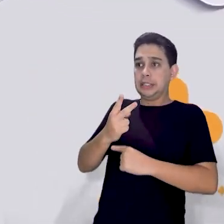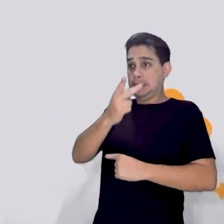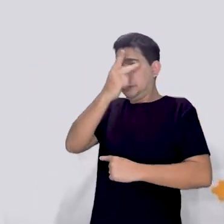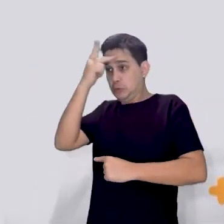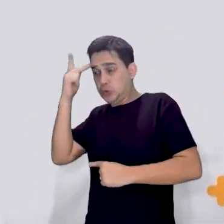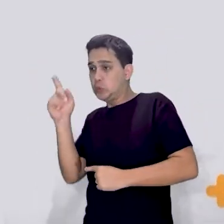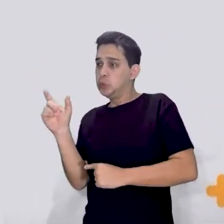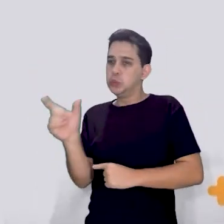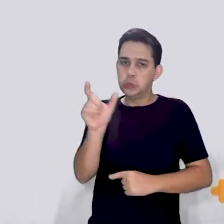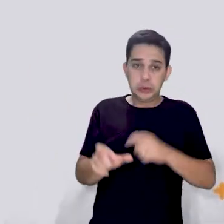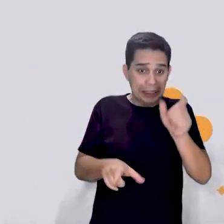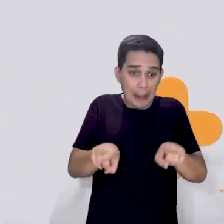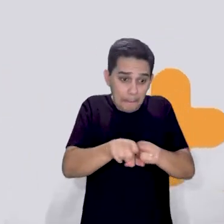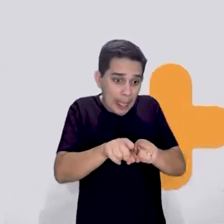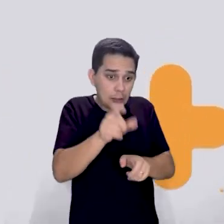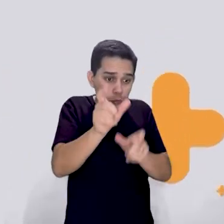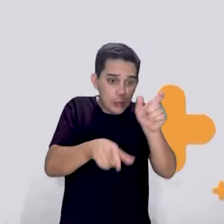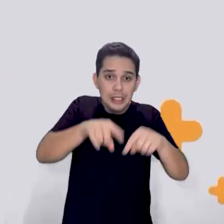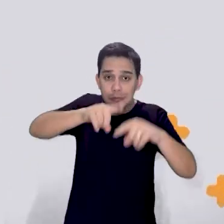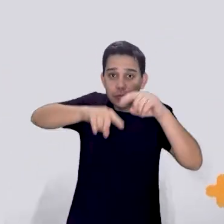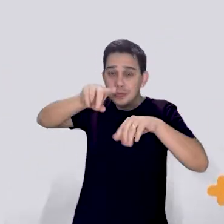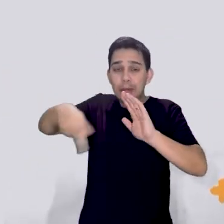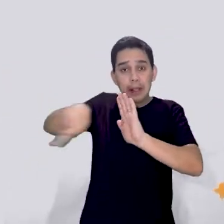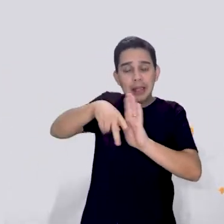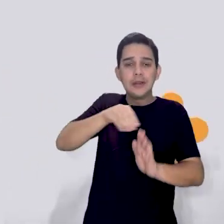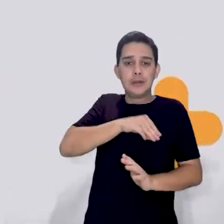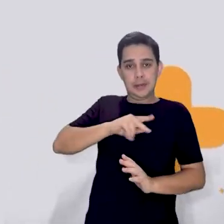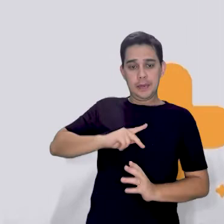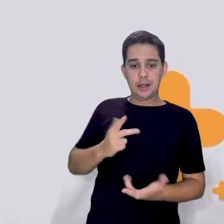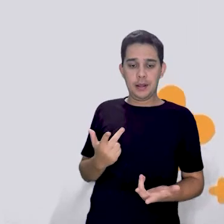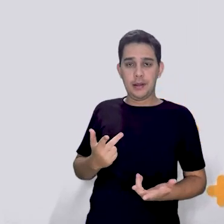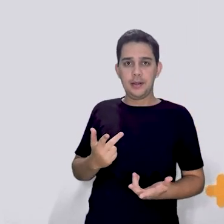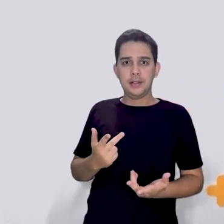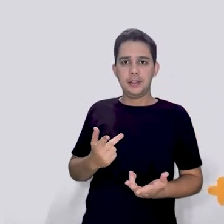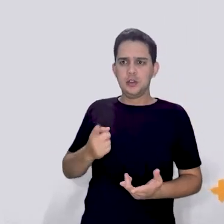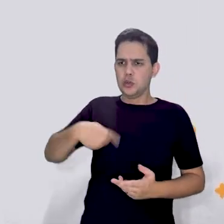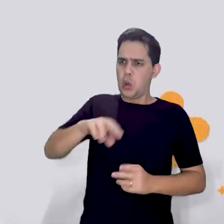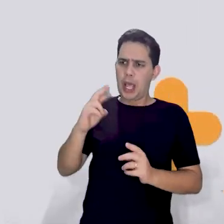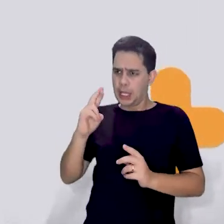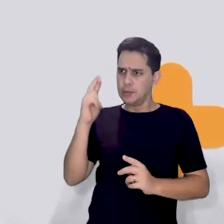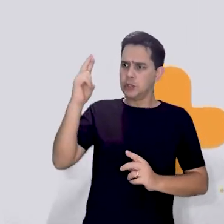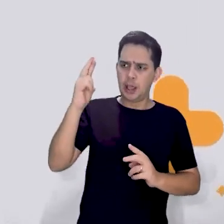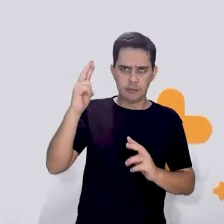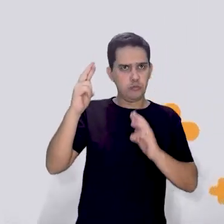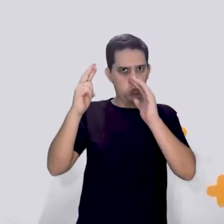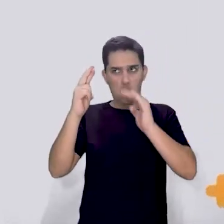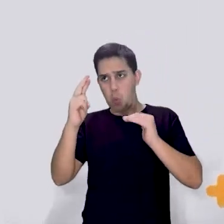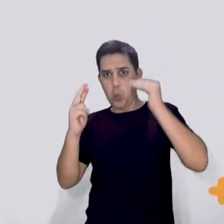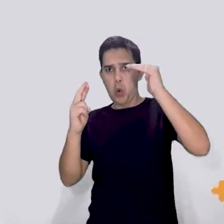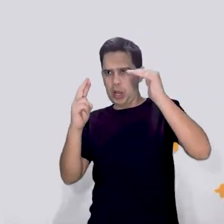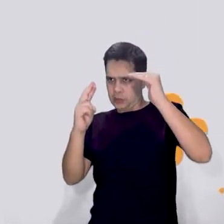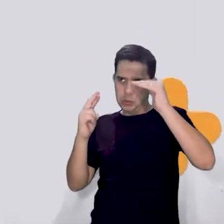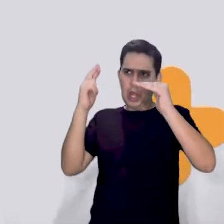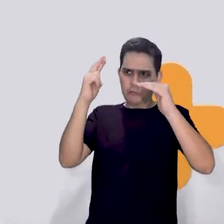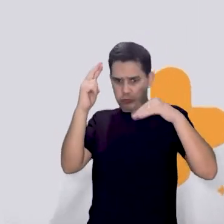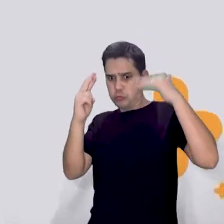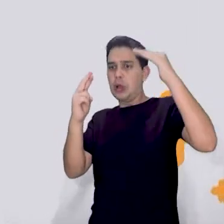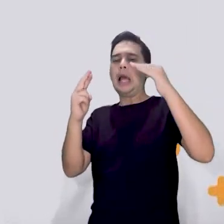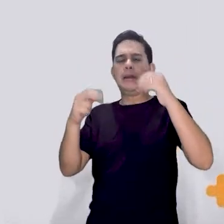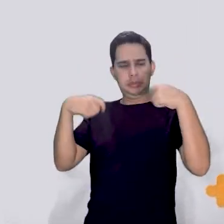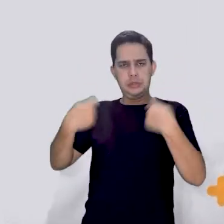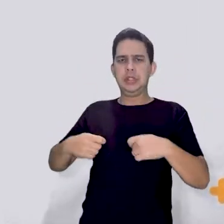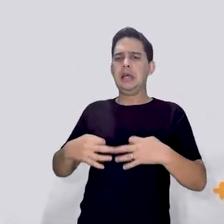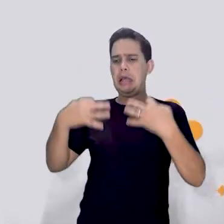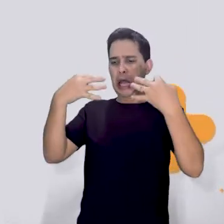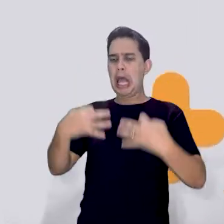pessoas e dos bens que guarnecem a estrutura do Ministério Público. Quanto maior o grau hierárquico, maior deve ser o bom